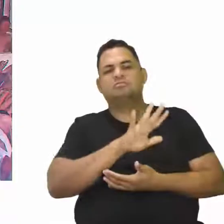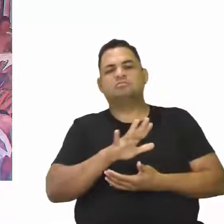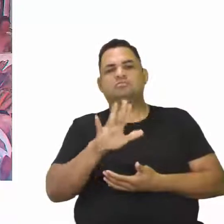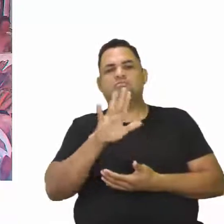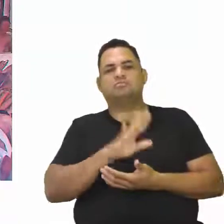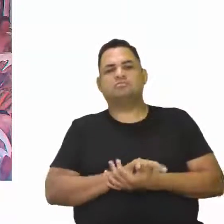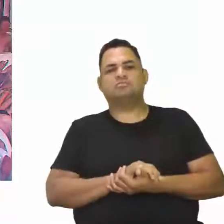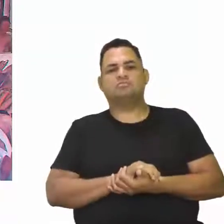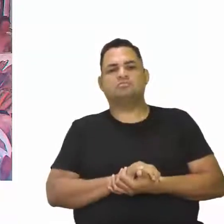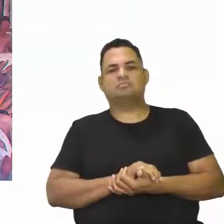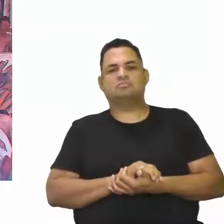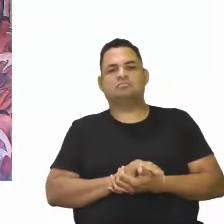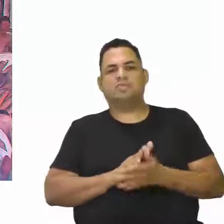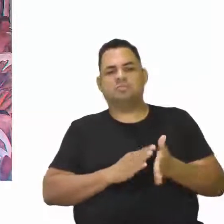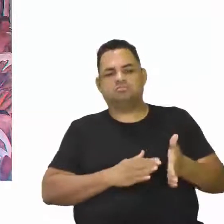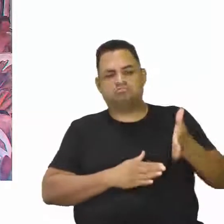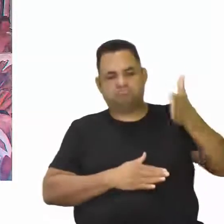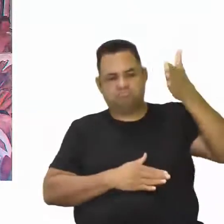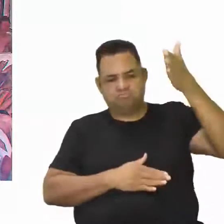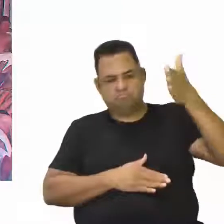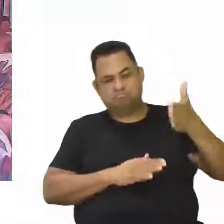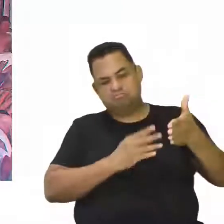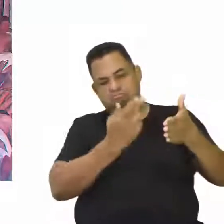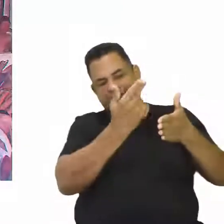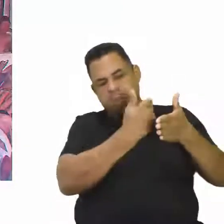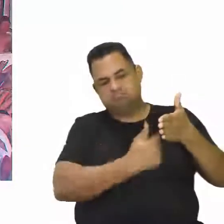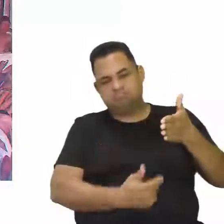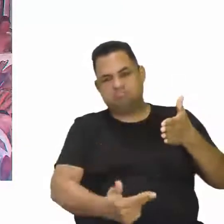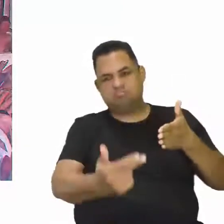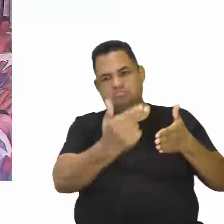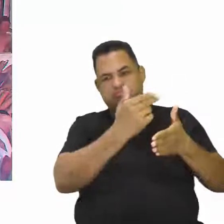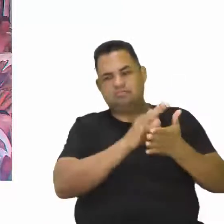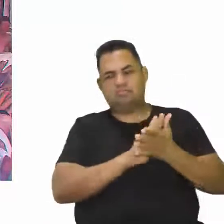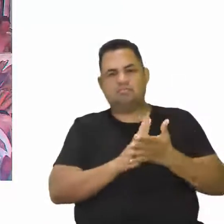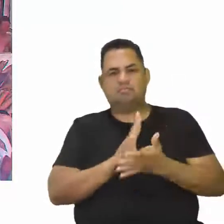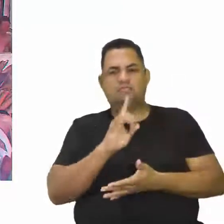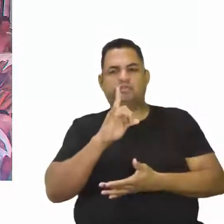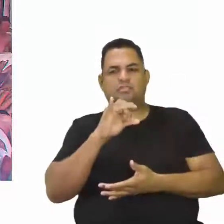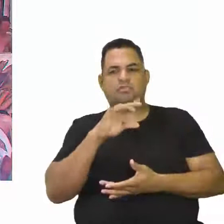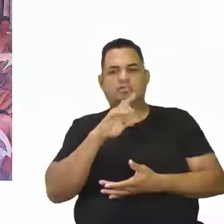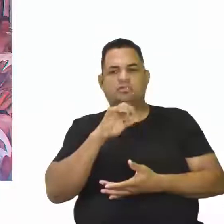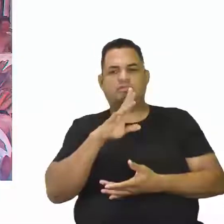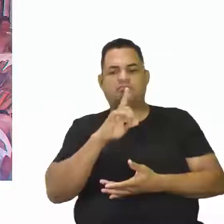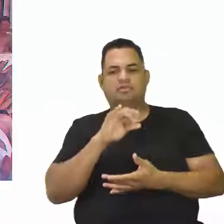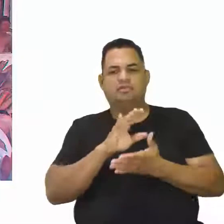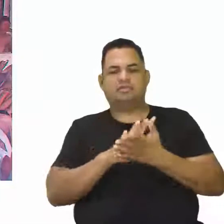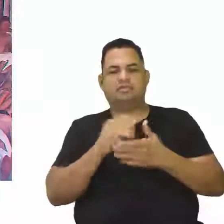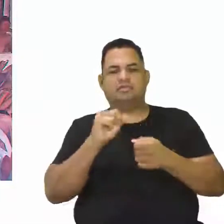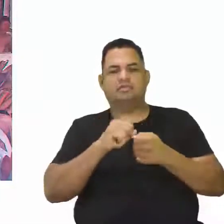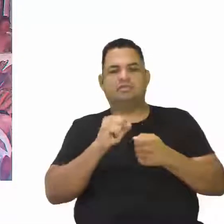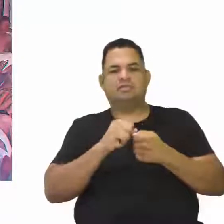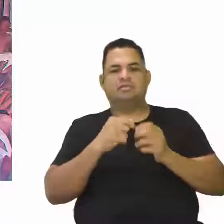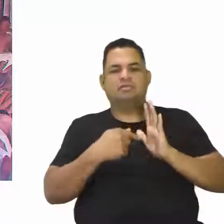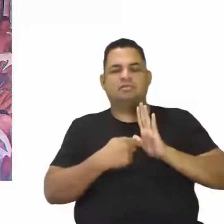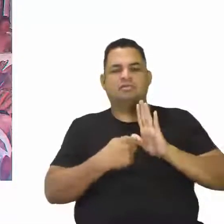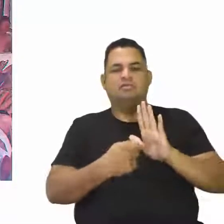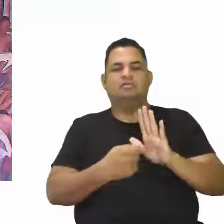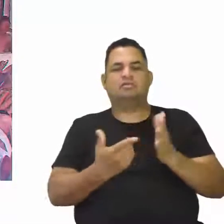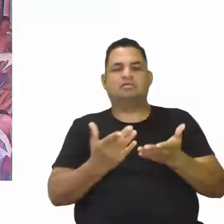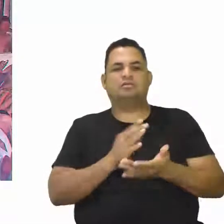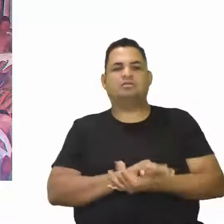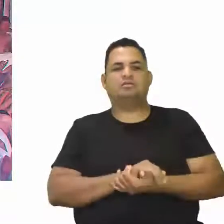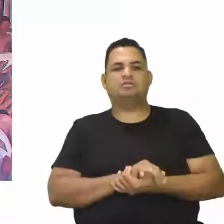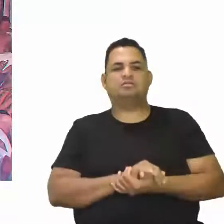do, na verdade, um mural, né? Um mural, que ele era muralista do Diego Rivera, onde ele faz aí a